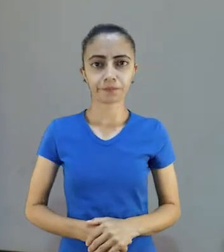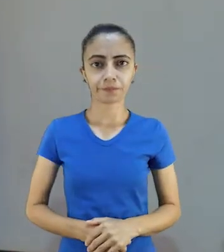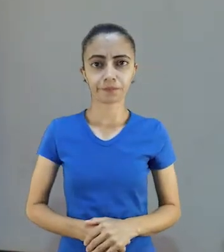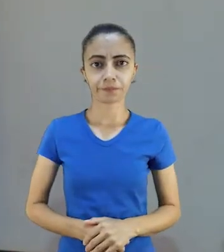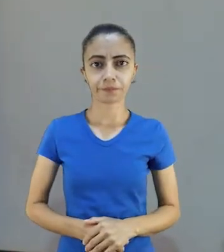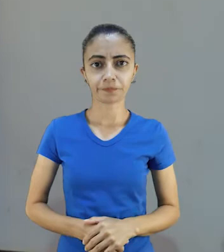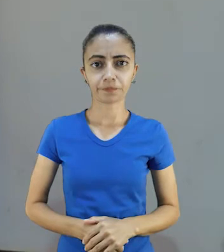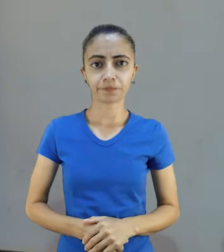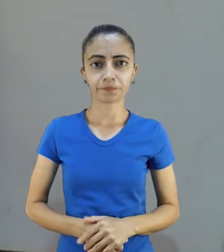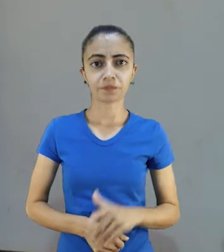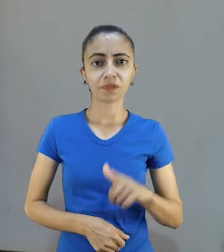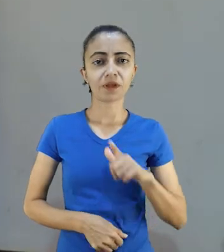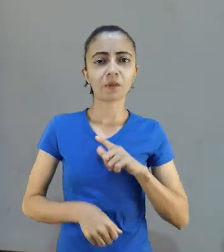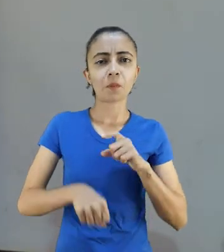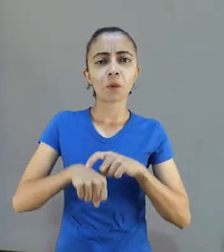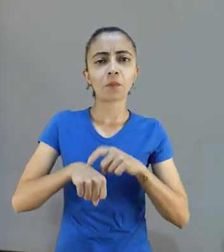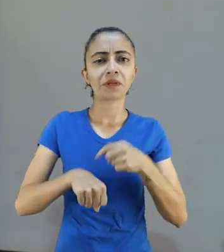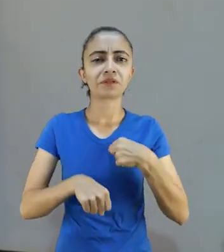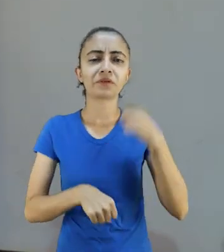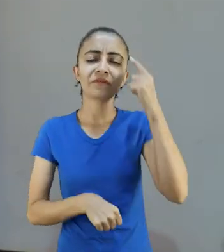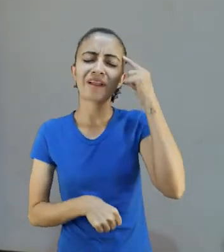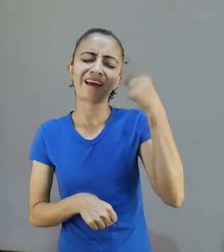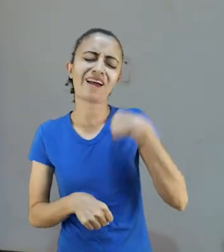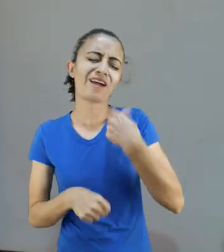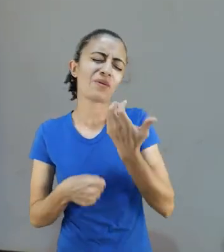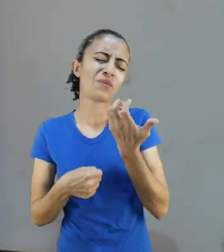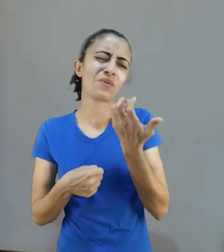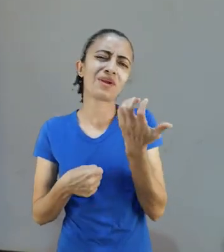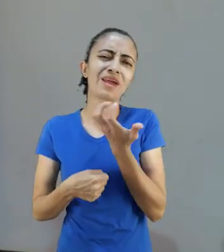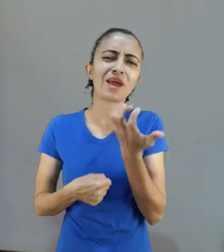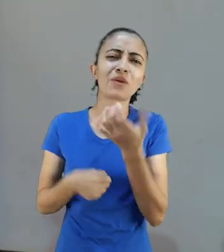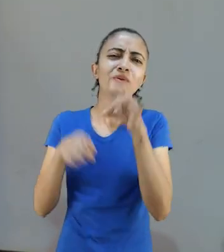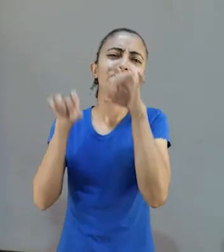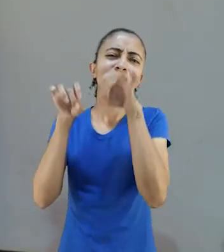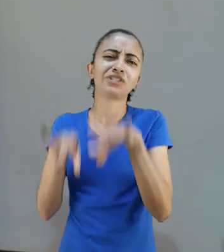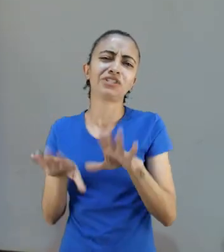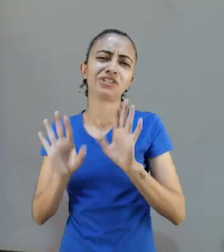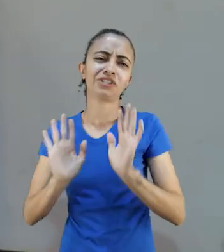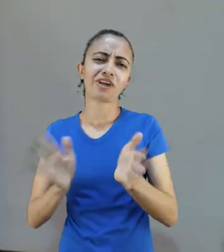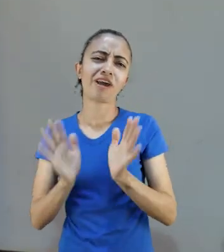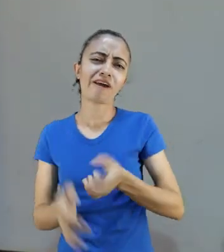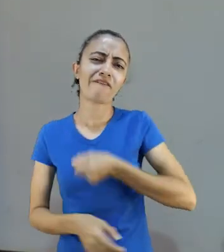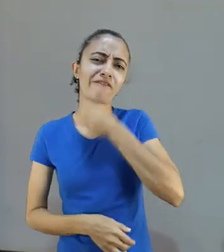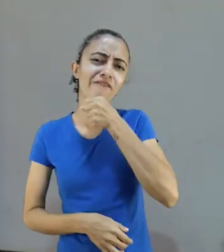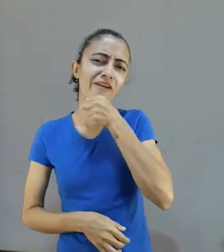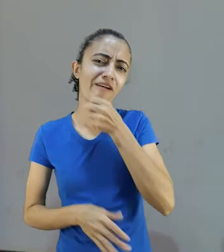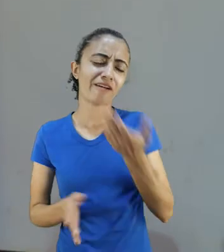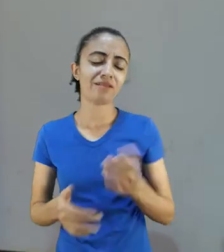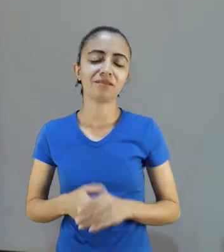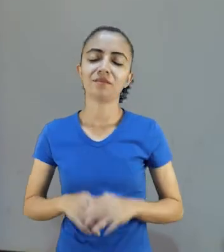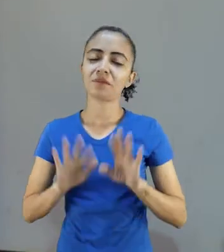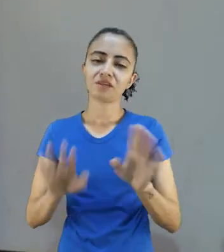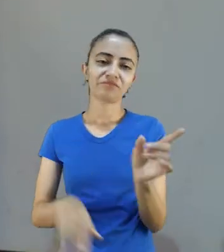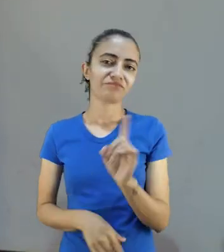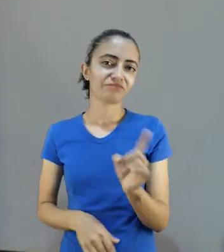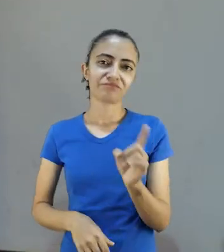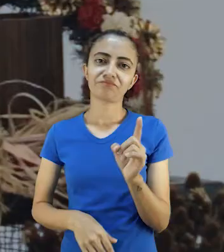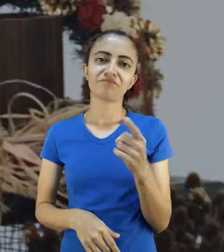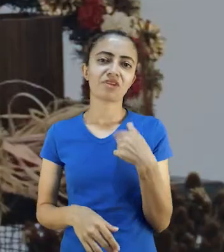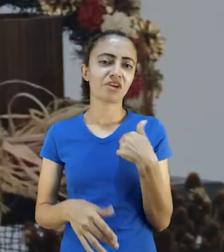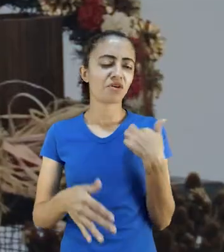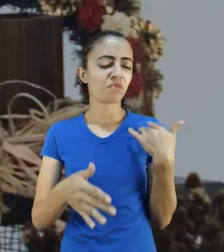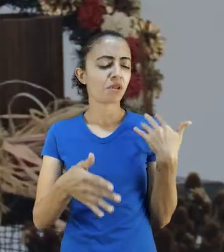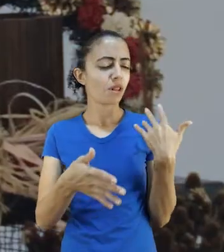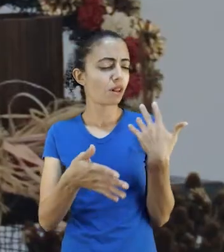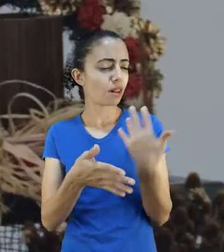tem hora que eu falo assim, vou desistir que eu já tô cansada, tô velha, mas não. Vou morrer fazendo isso aqui.